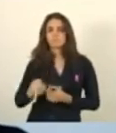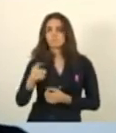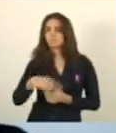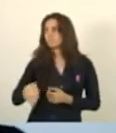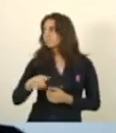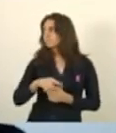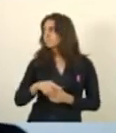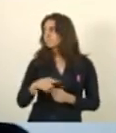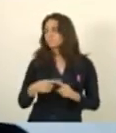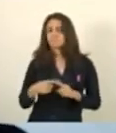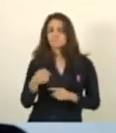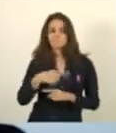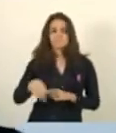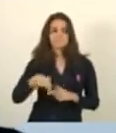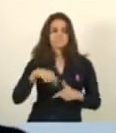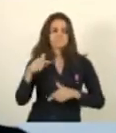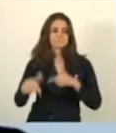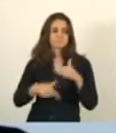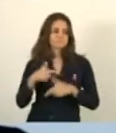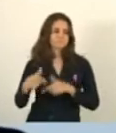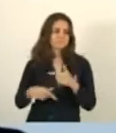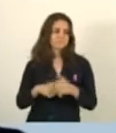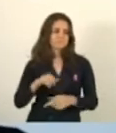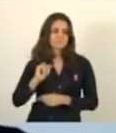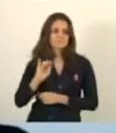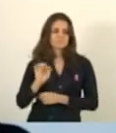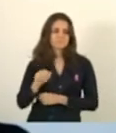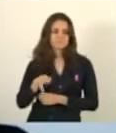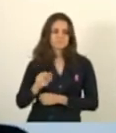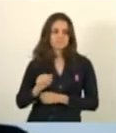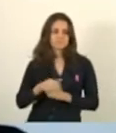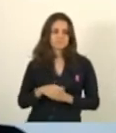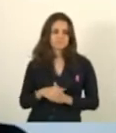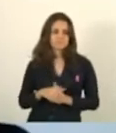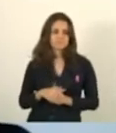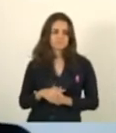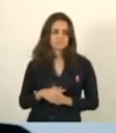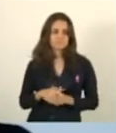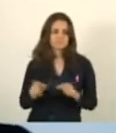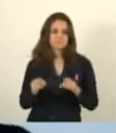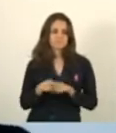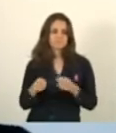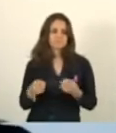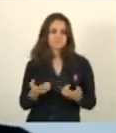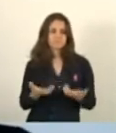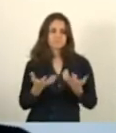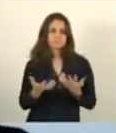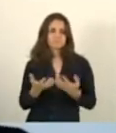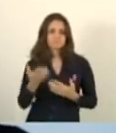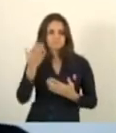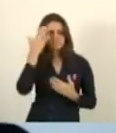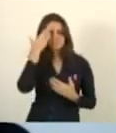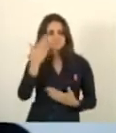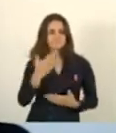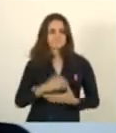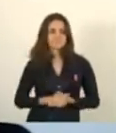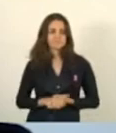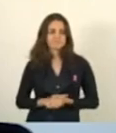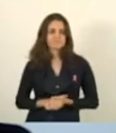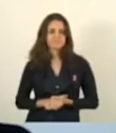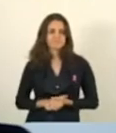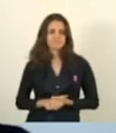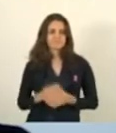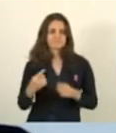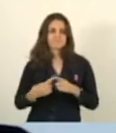vão trabalhar lá no município de Tarana. Quero também fazer um agradecimento especial ao